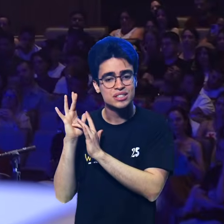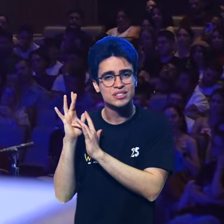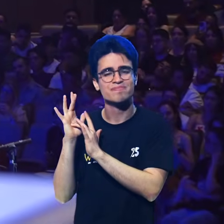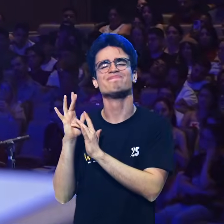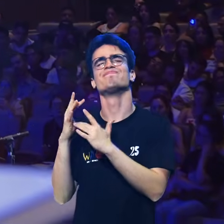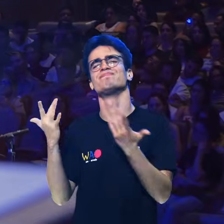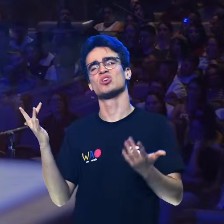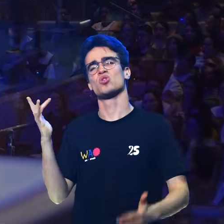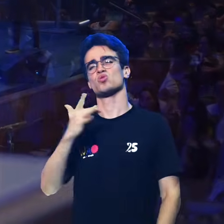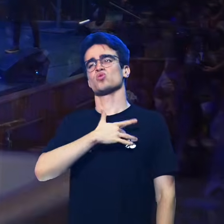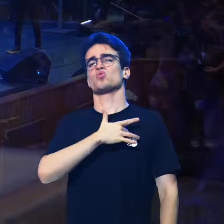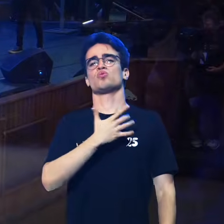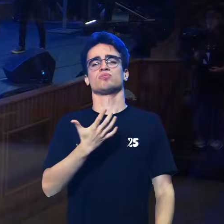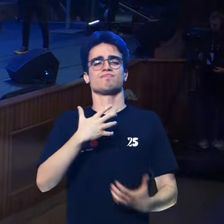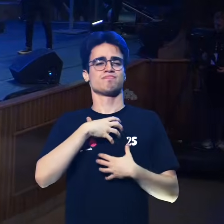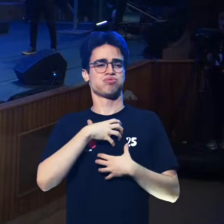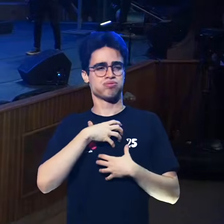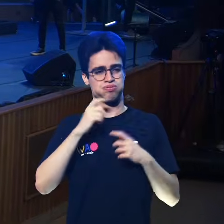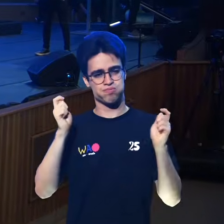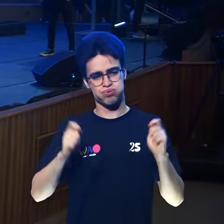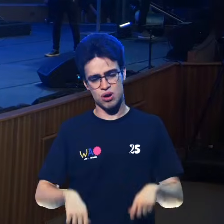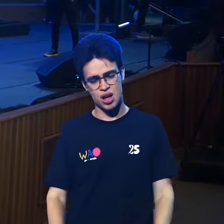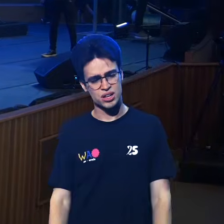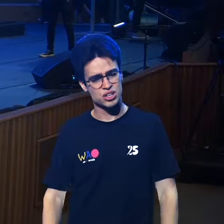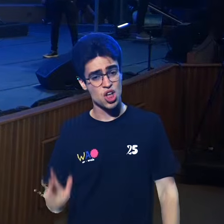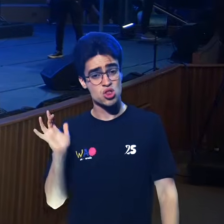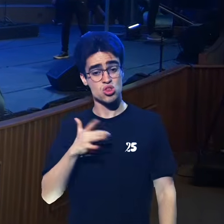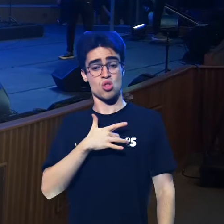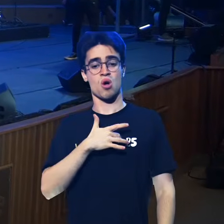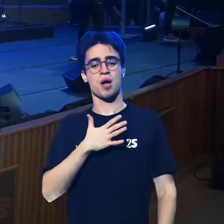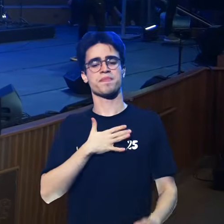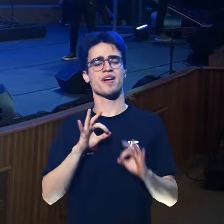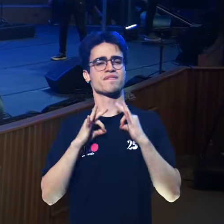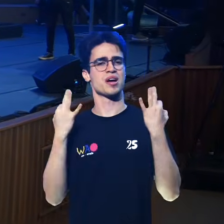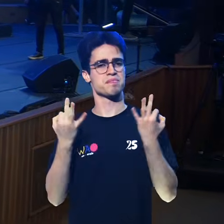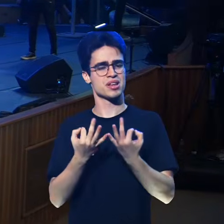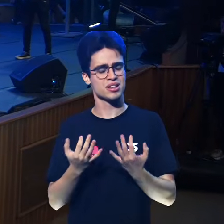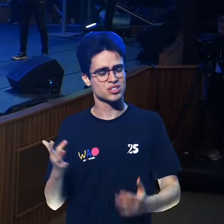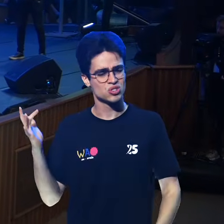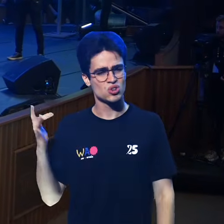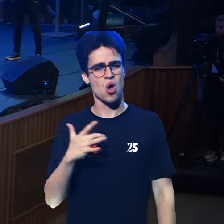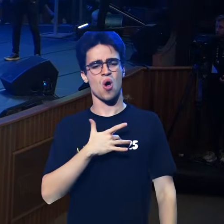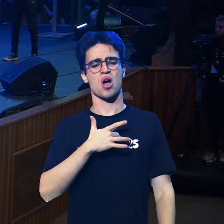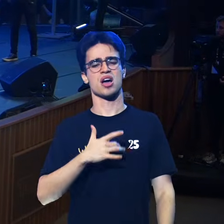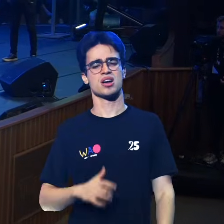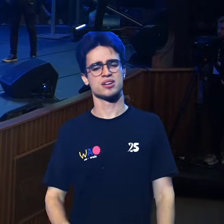toca nós, toca a minha casa, toca a minha família.